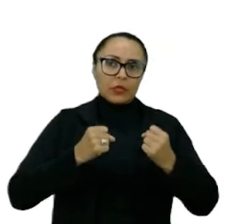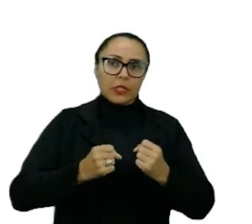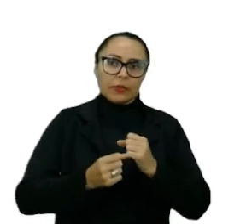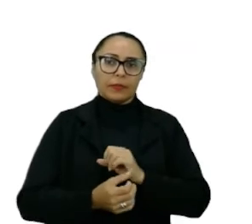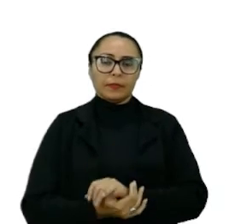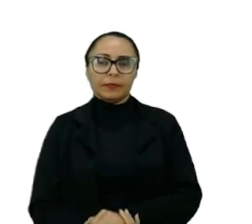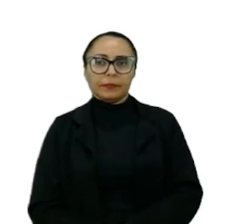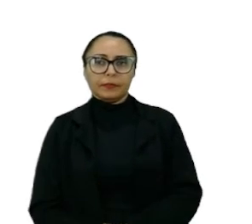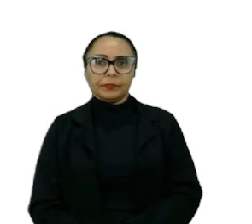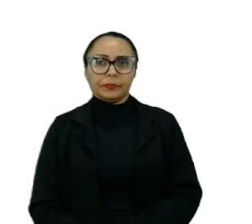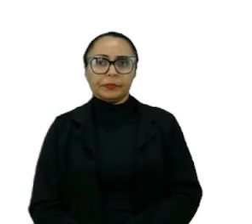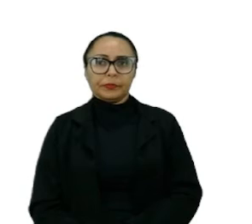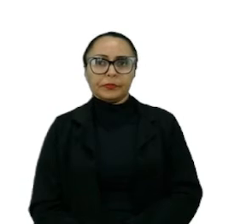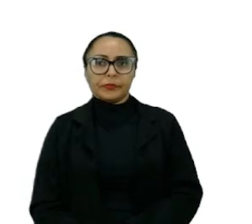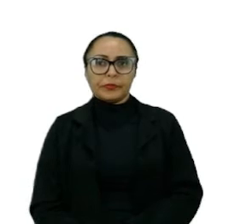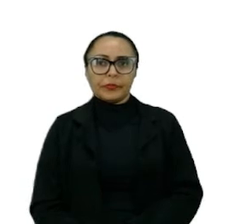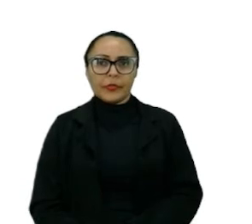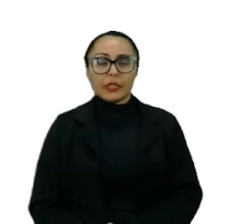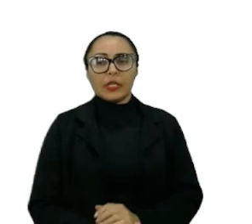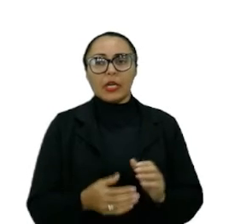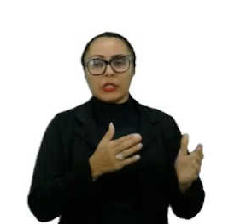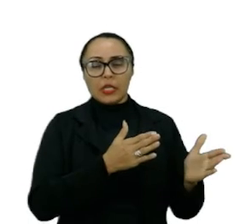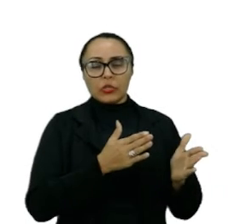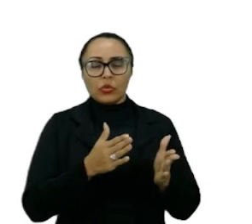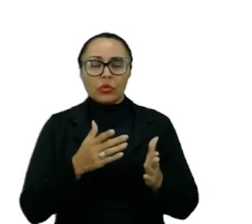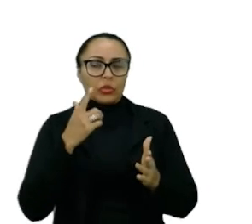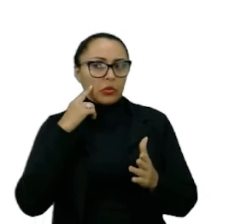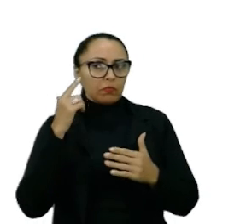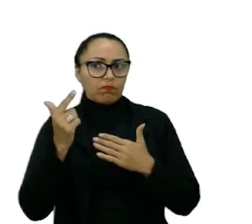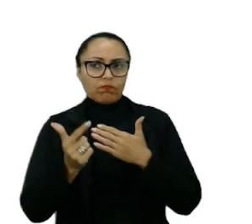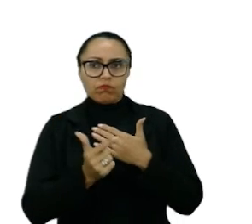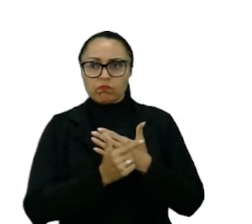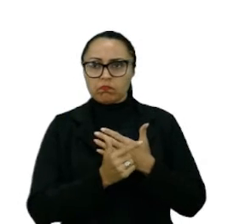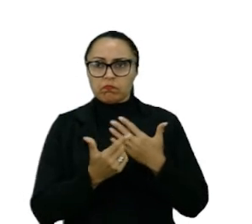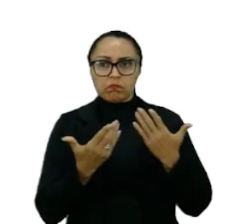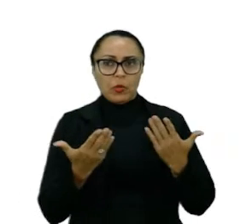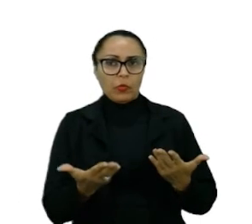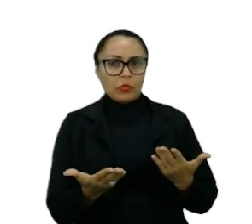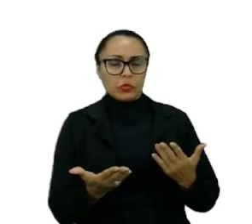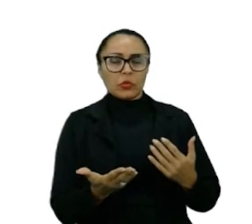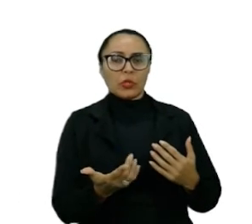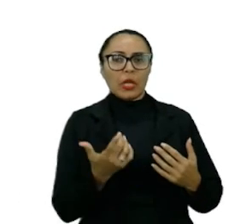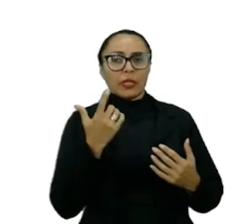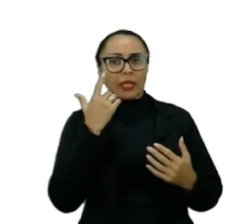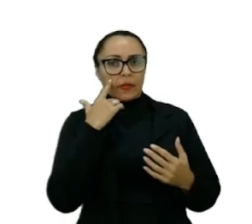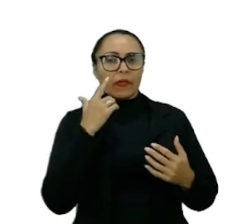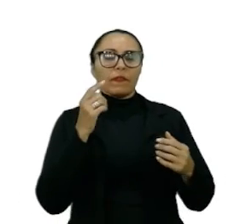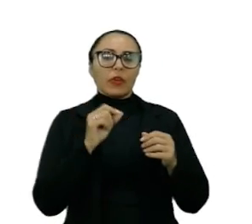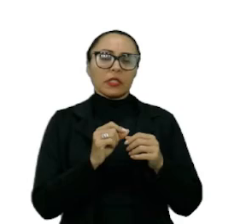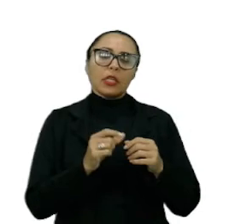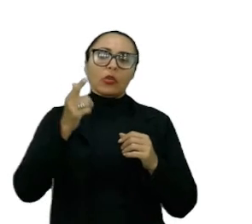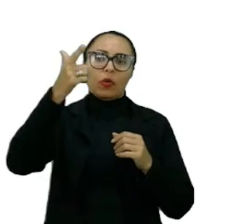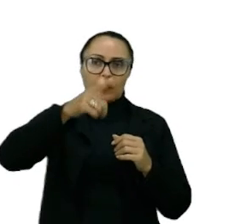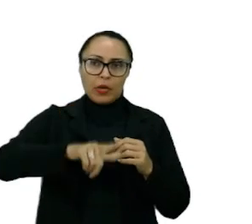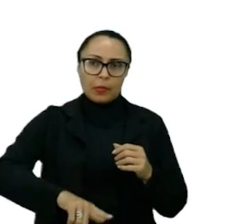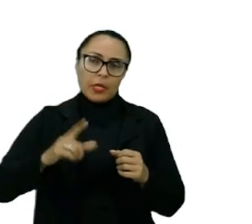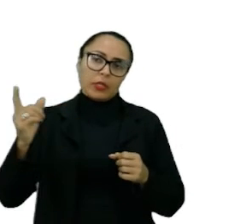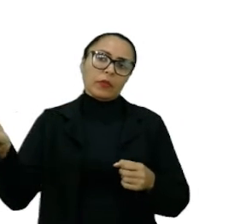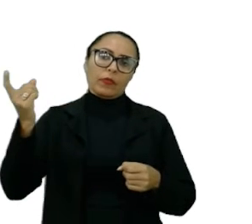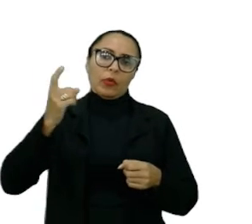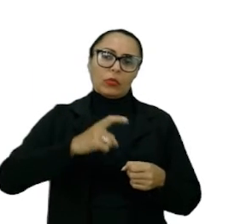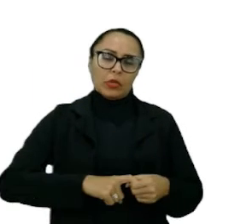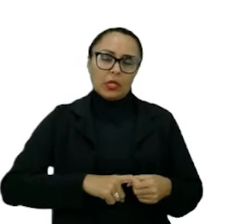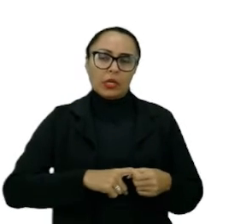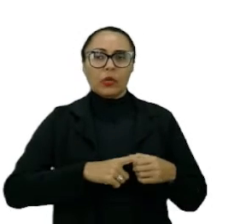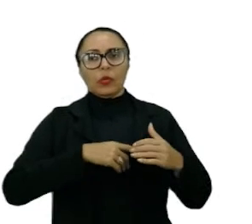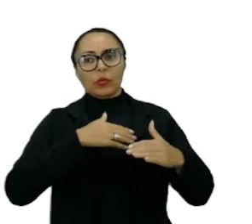Se as ações definidas não funcionaram, deve-se novamente recomeçar o processo.